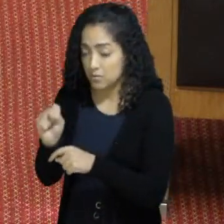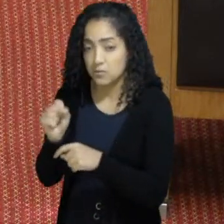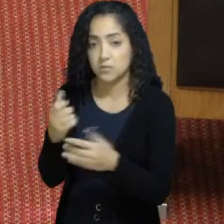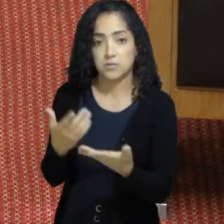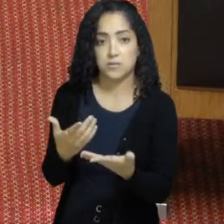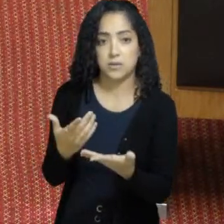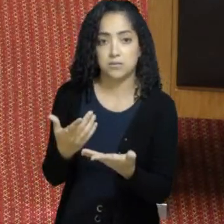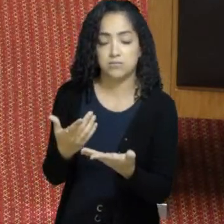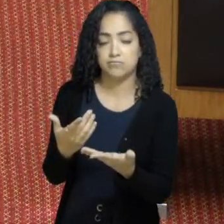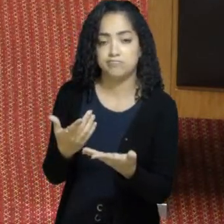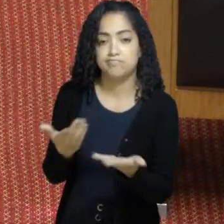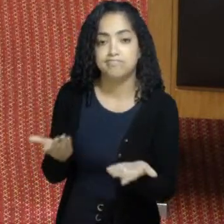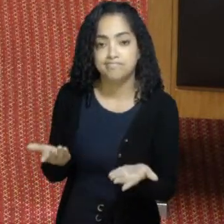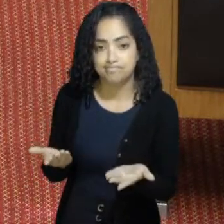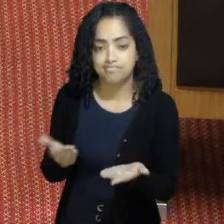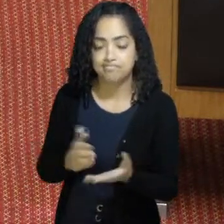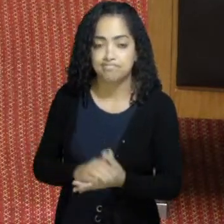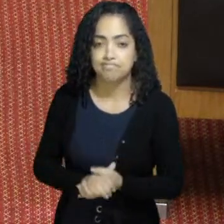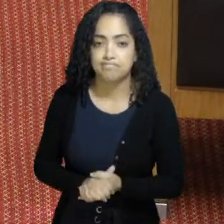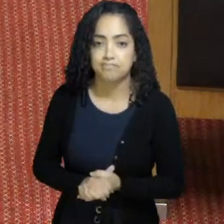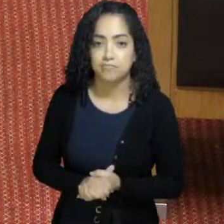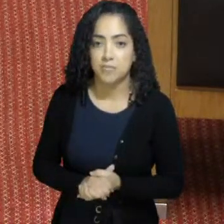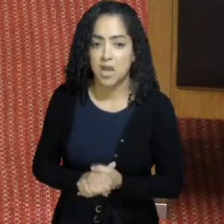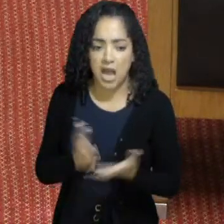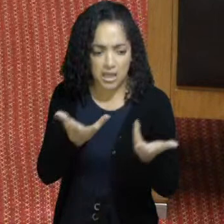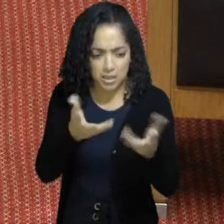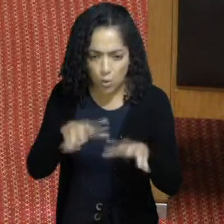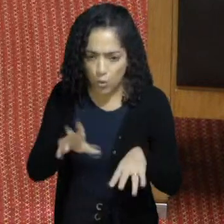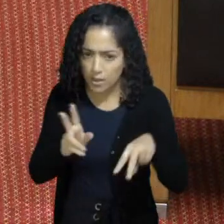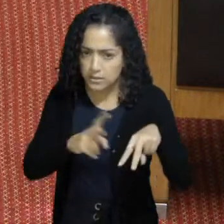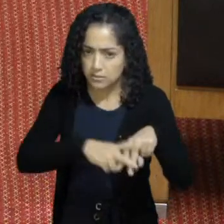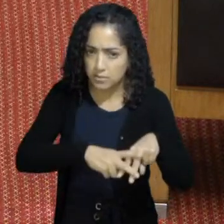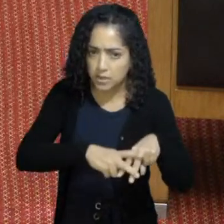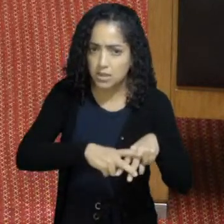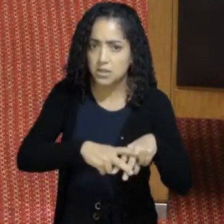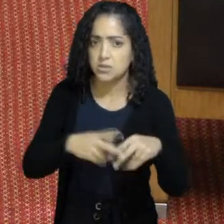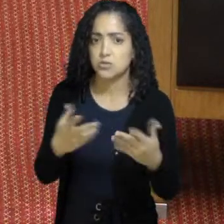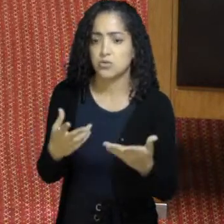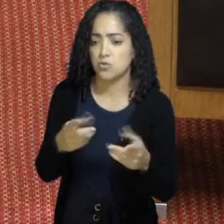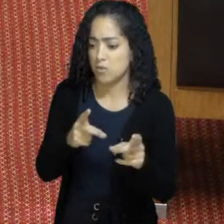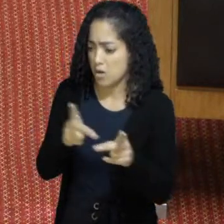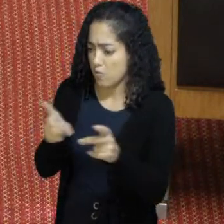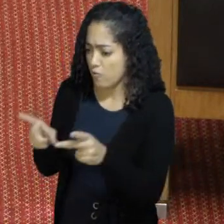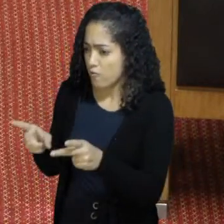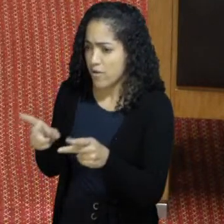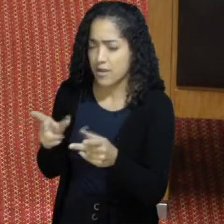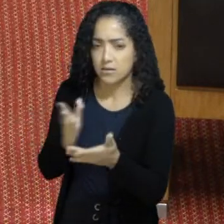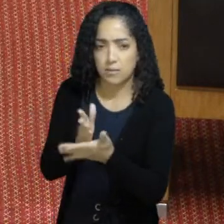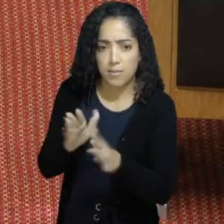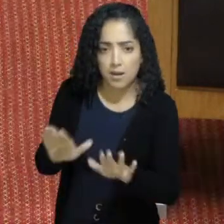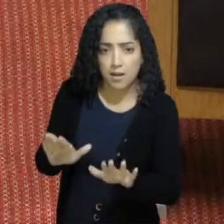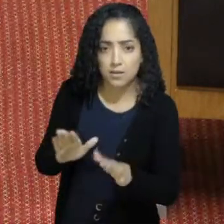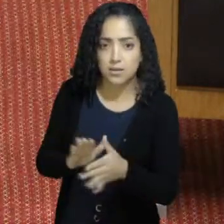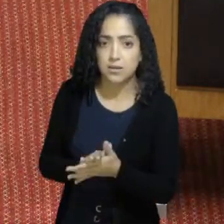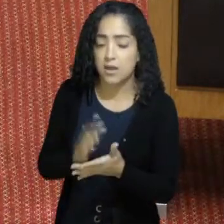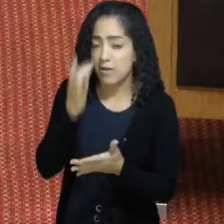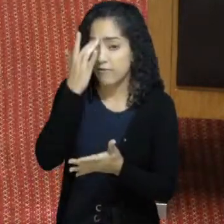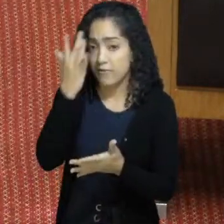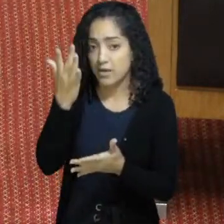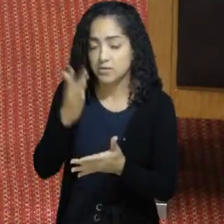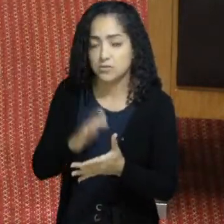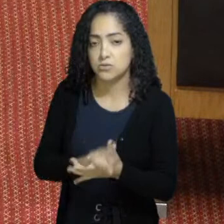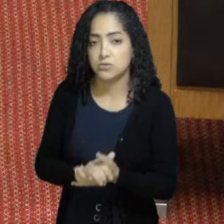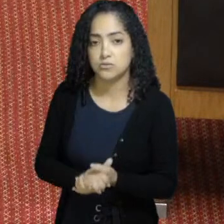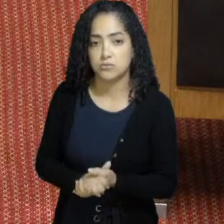comenta um latrocínio não quer apodrecer na cadeia não vem da droga é tão fácil é uma questão